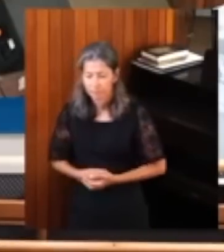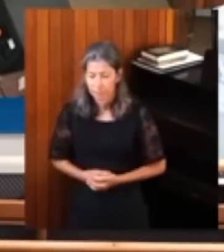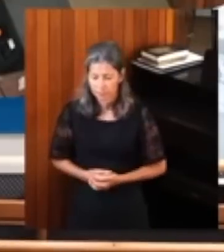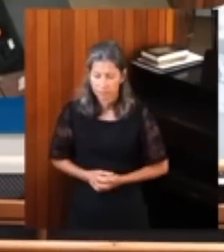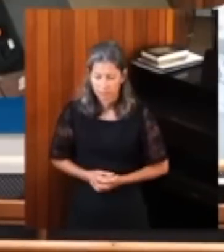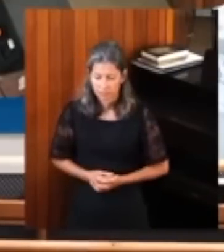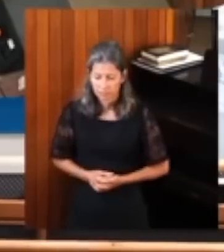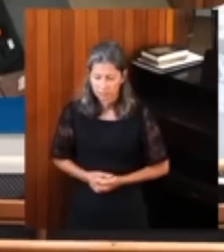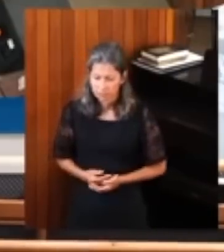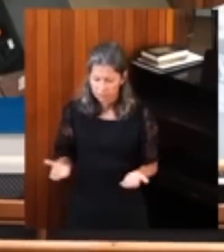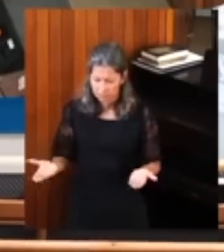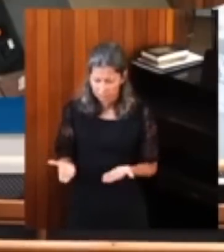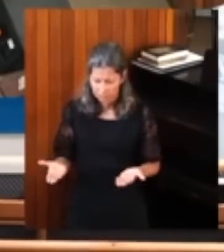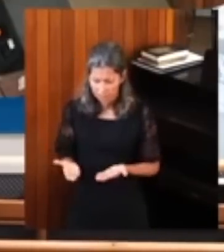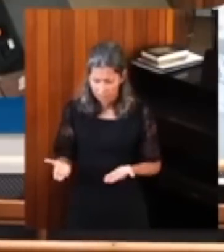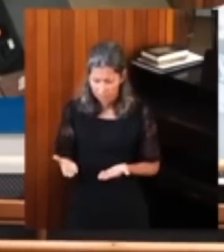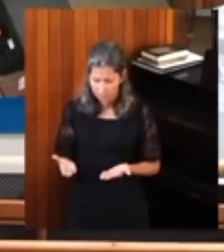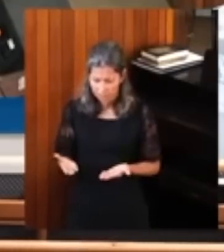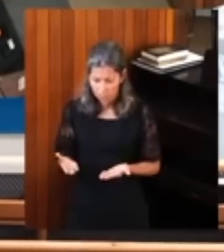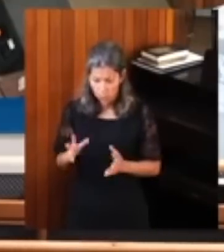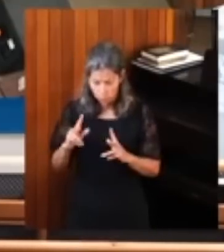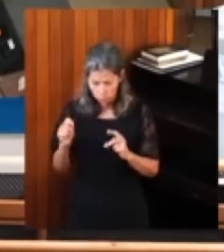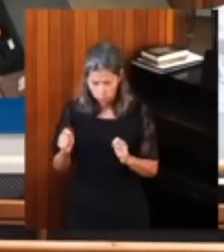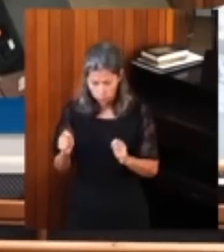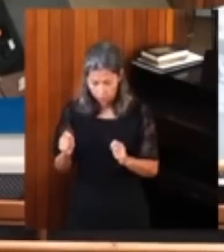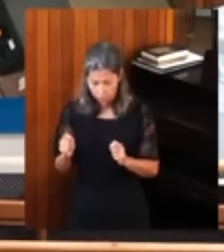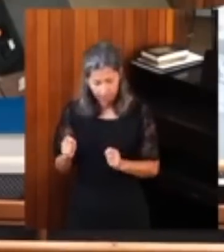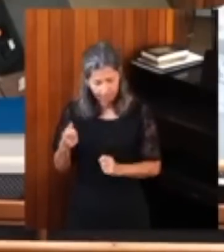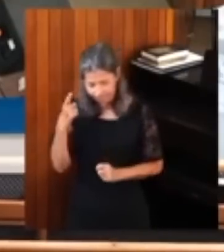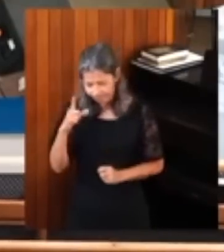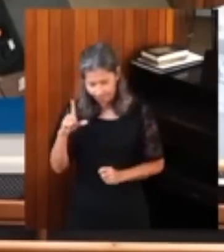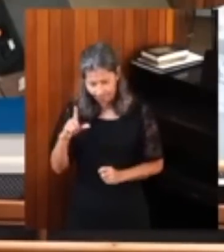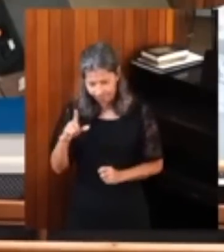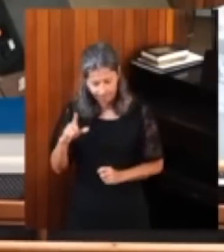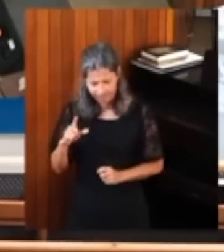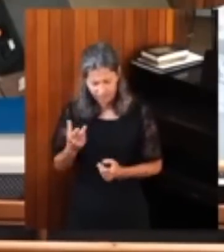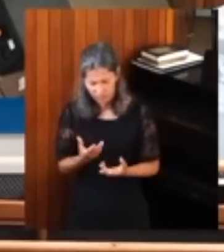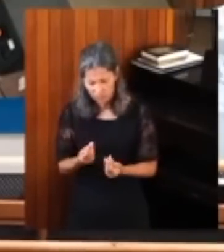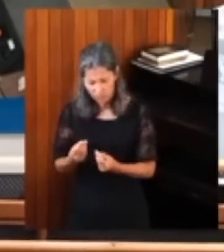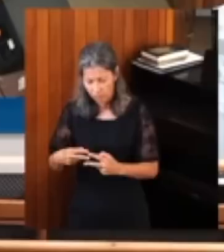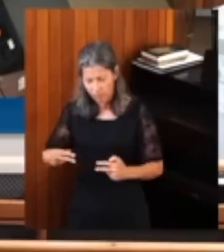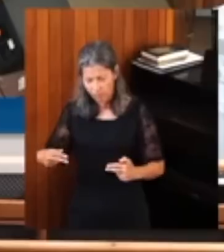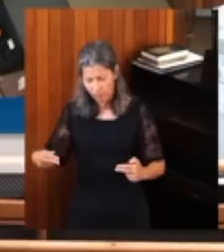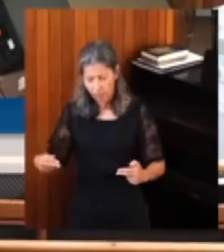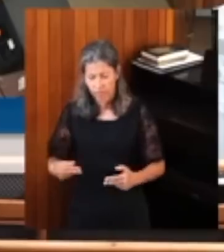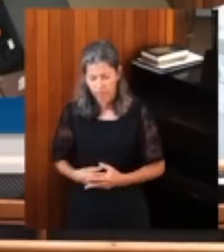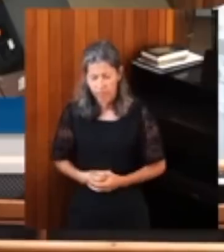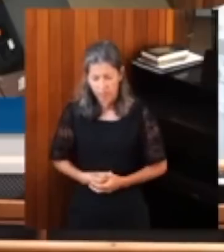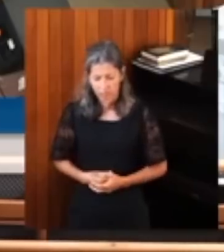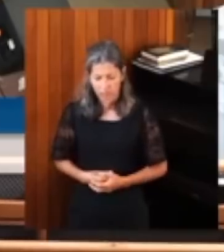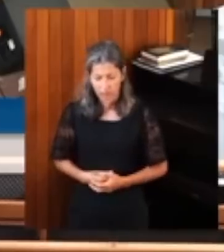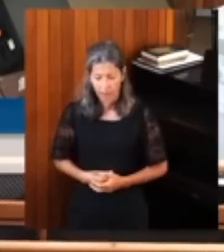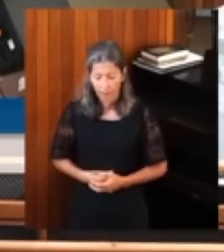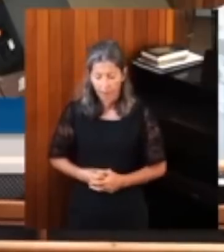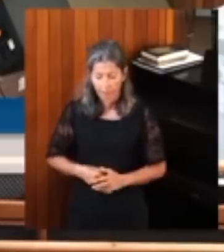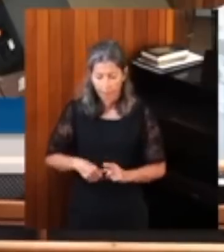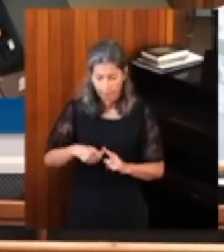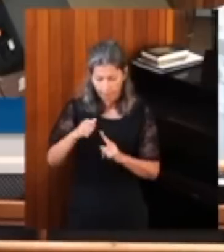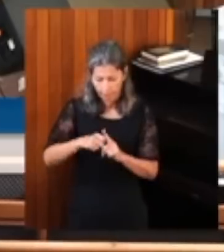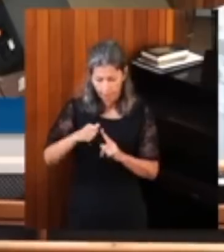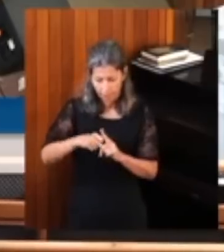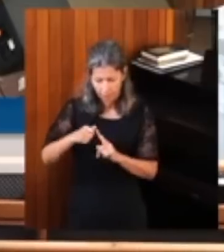conseguir tratar de todos os detalhes desse livro. No curso de teologia, se dedica ali vários meses para estudar só o